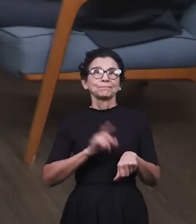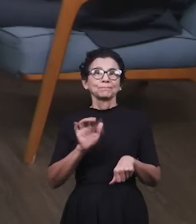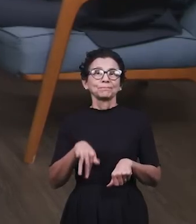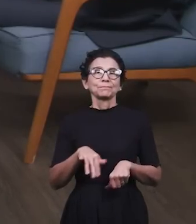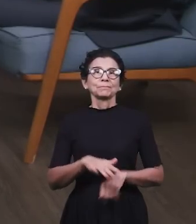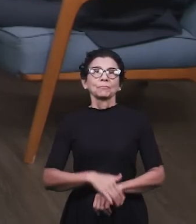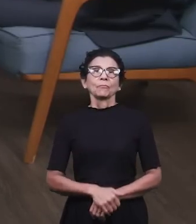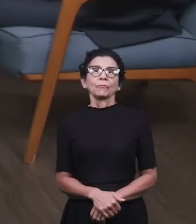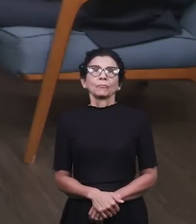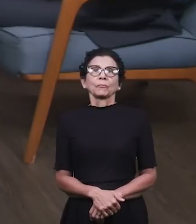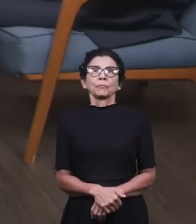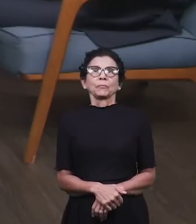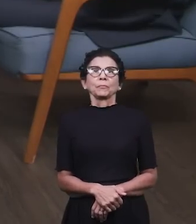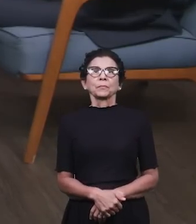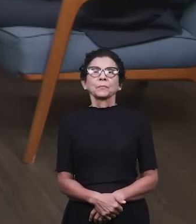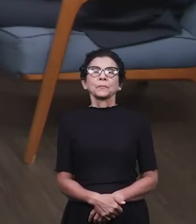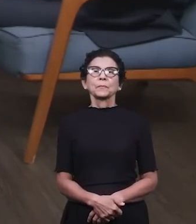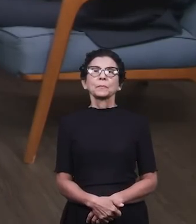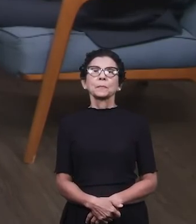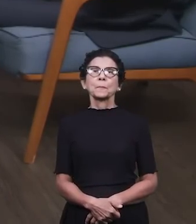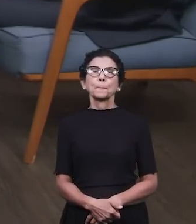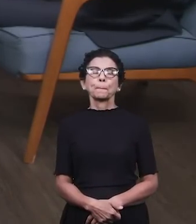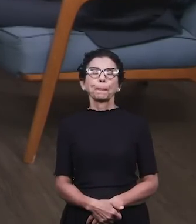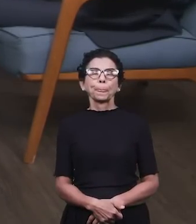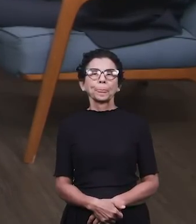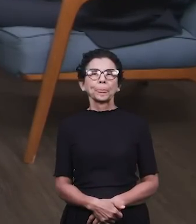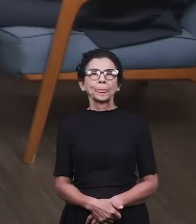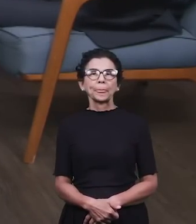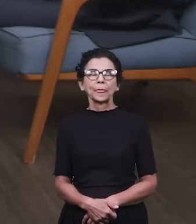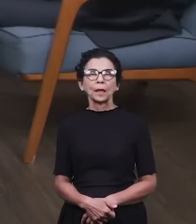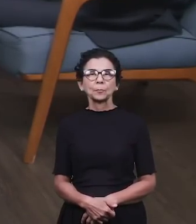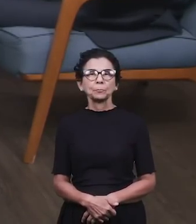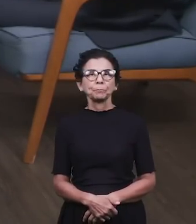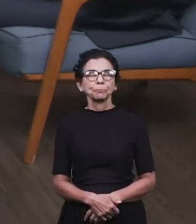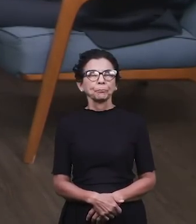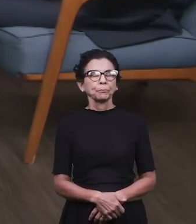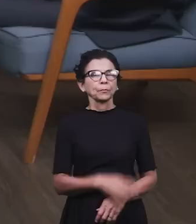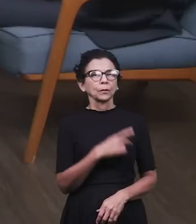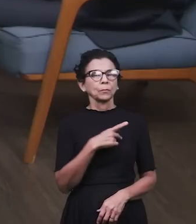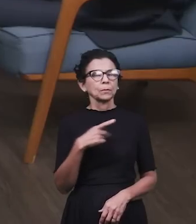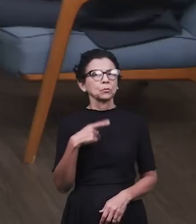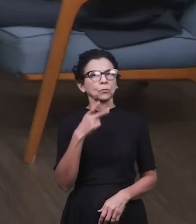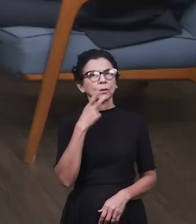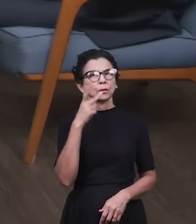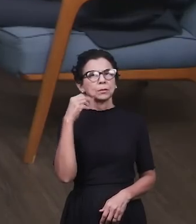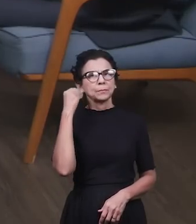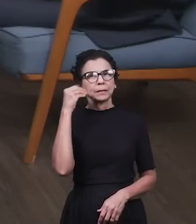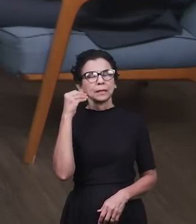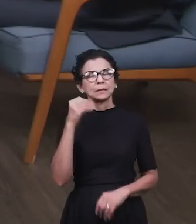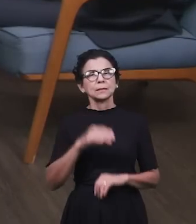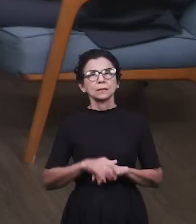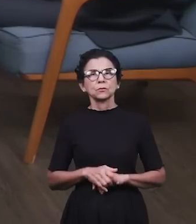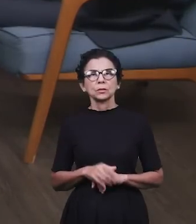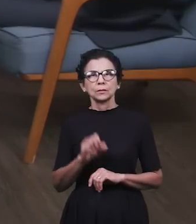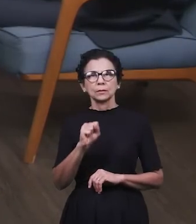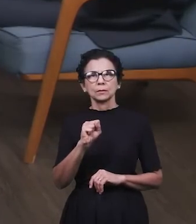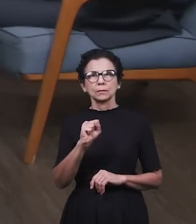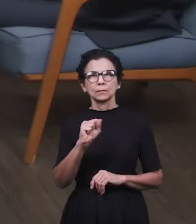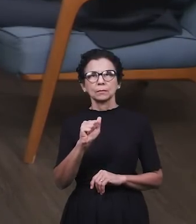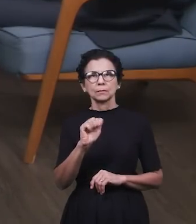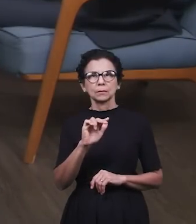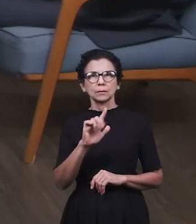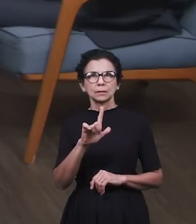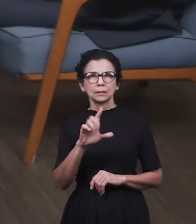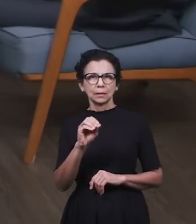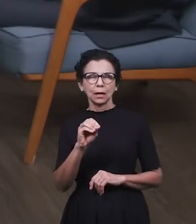caminhando e Daniel comentou sobre o momento da experiência de Saulo, né, no caminho de Damasco, e da oportunidade que ele